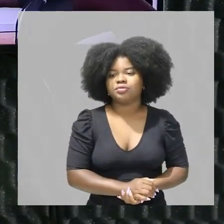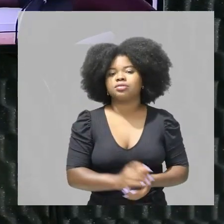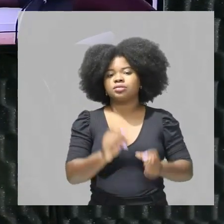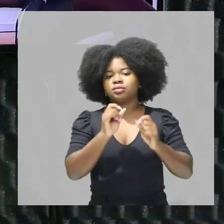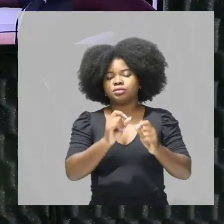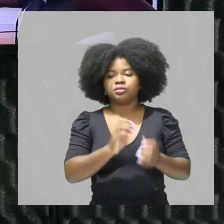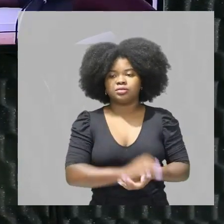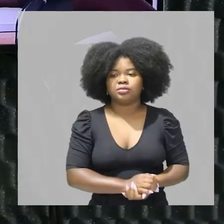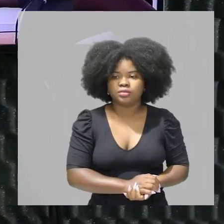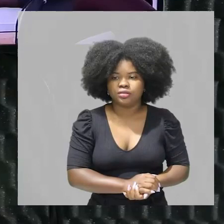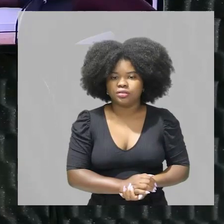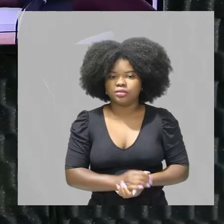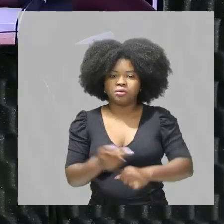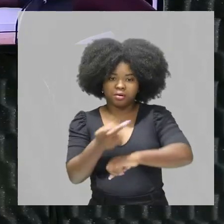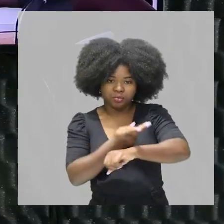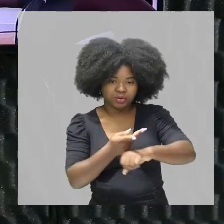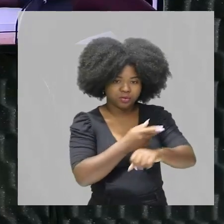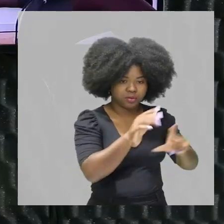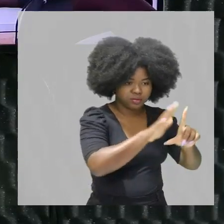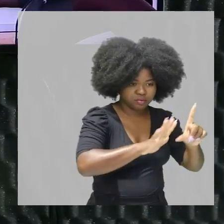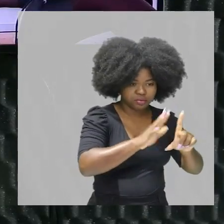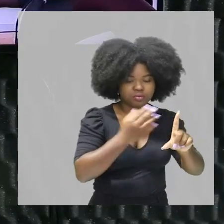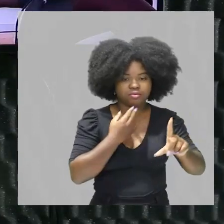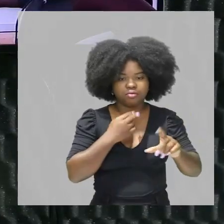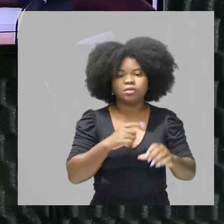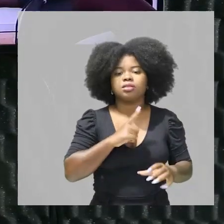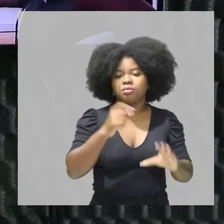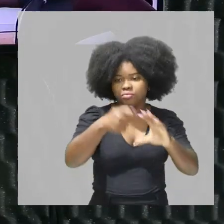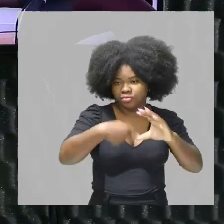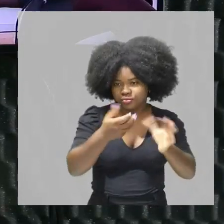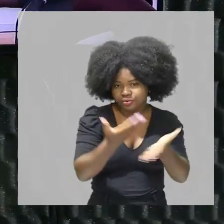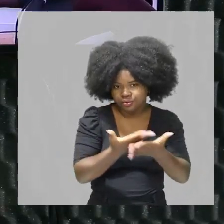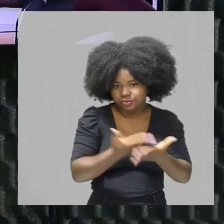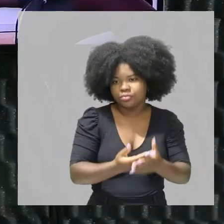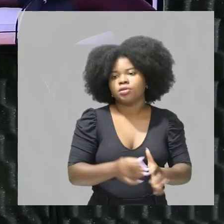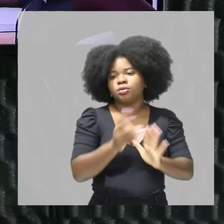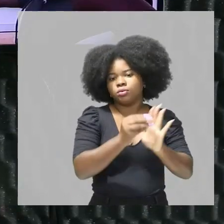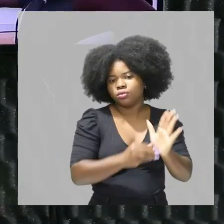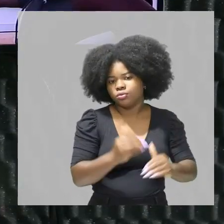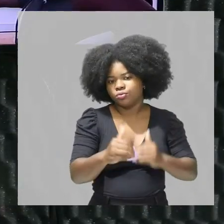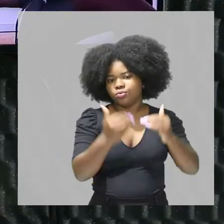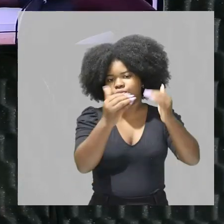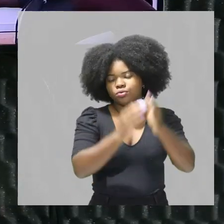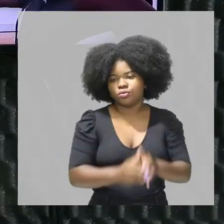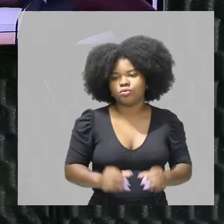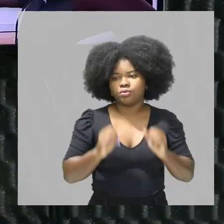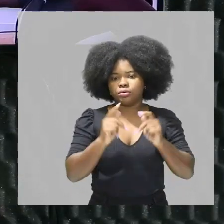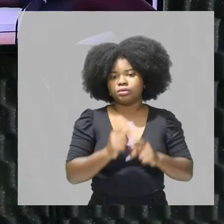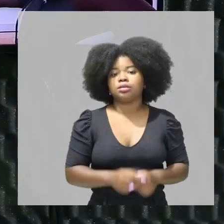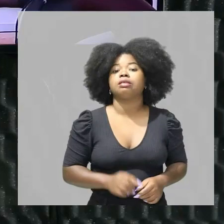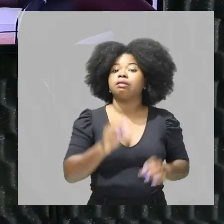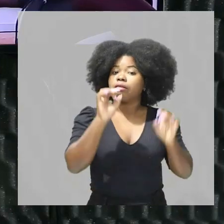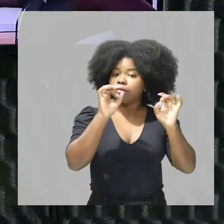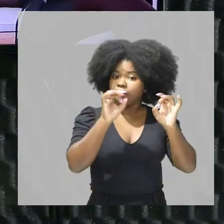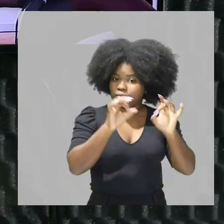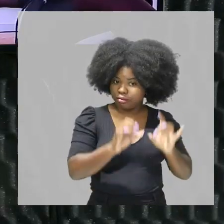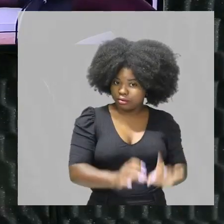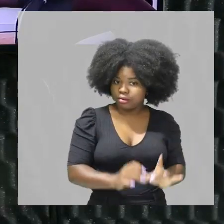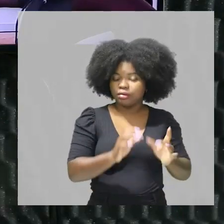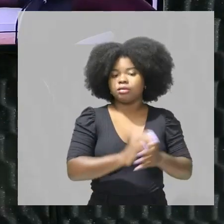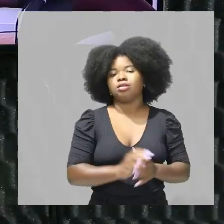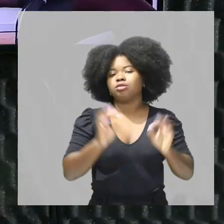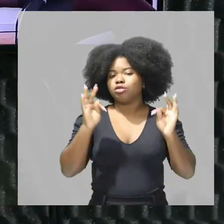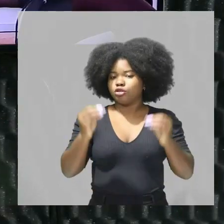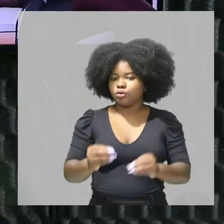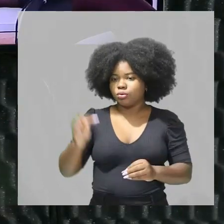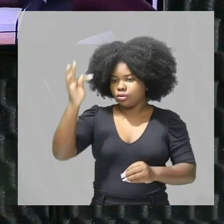na nossa plataforma nós temos aulas Aqui nós temos conteúdos desenvolvidos e detalhes sobre praticamente toda a filosofia